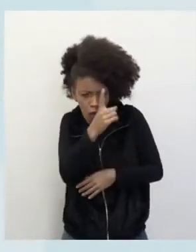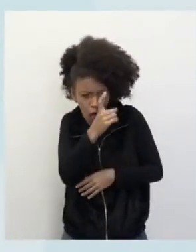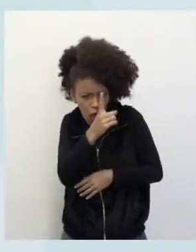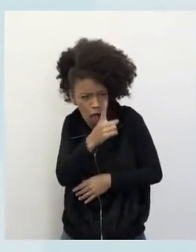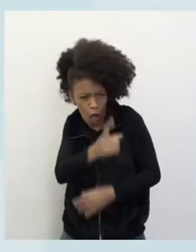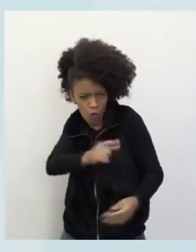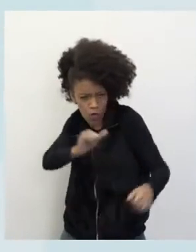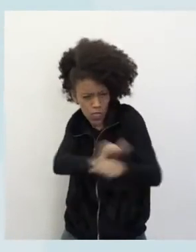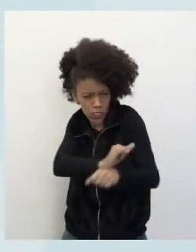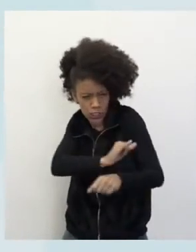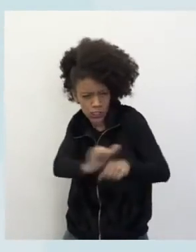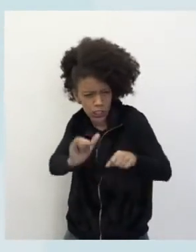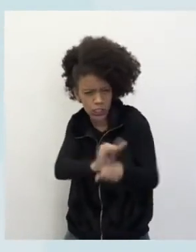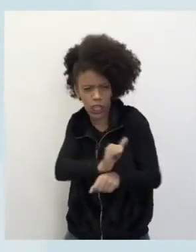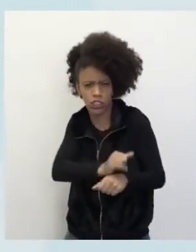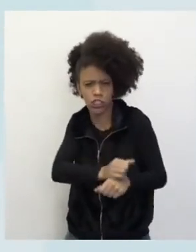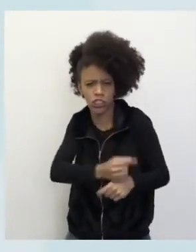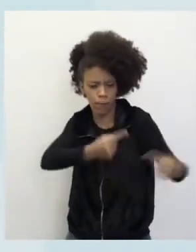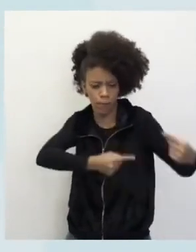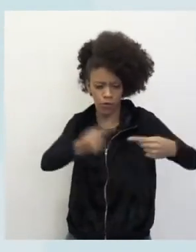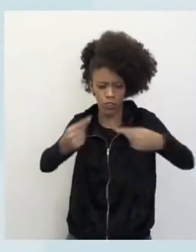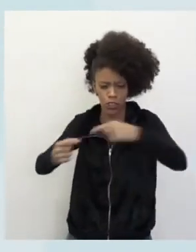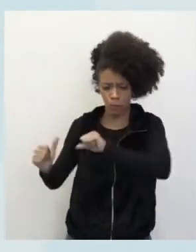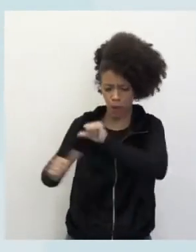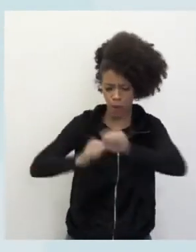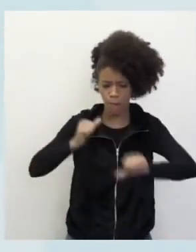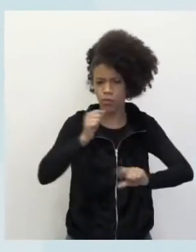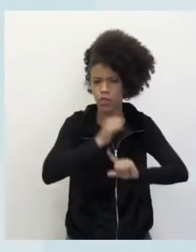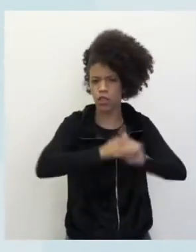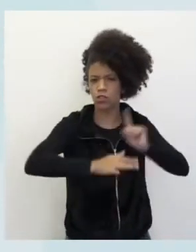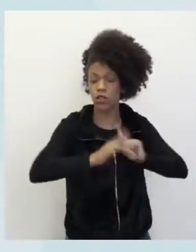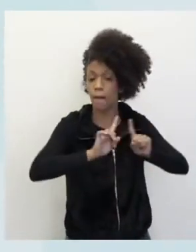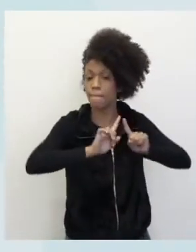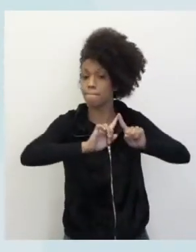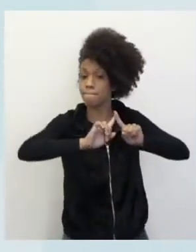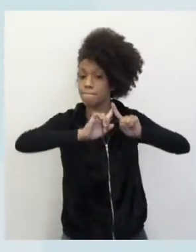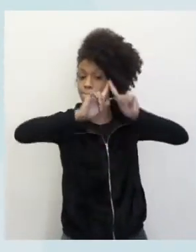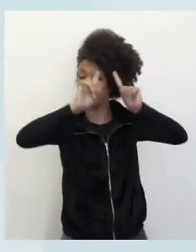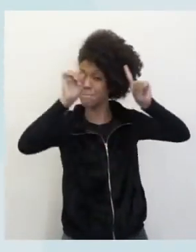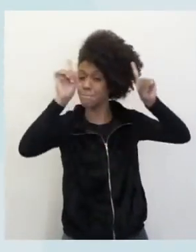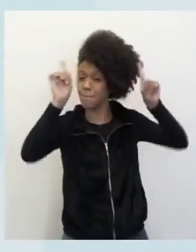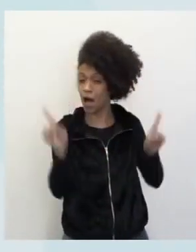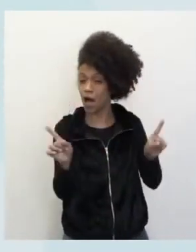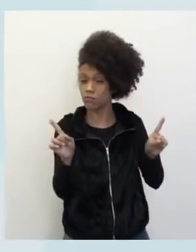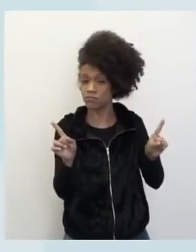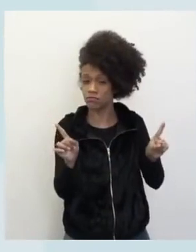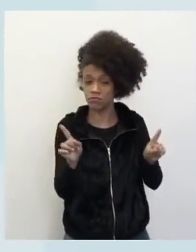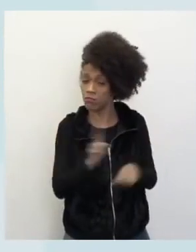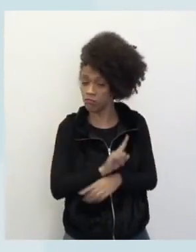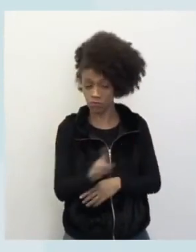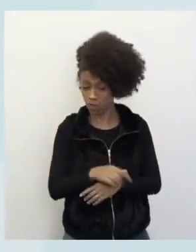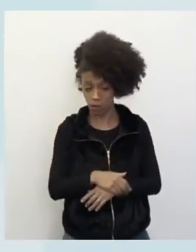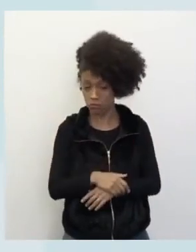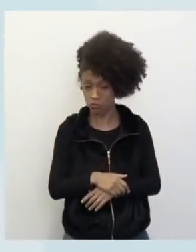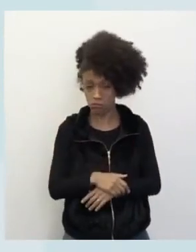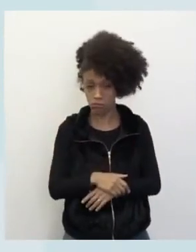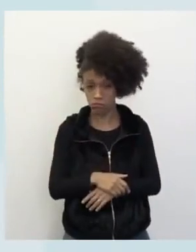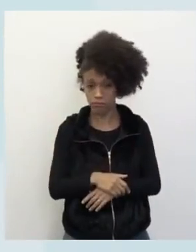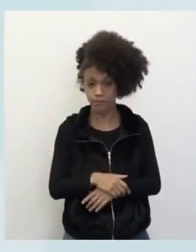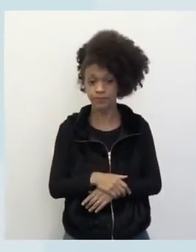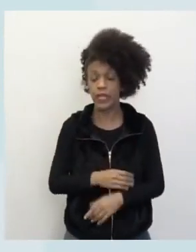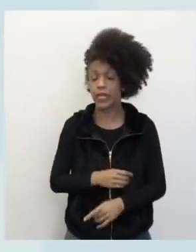política para mudar a sociedade. Mas, não, na verdade, não é. Nesse trecho